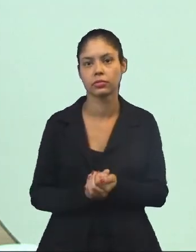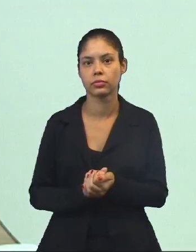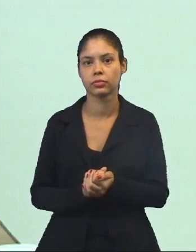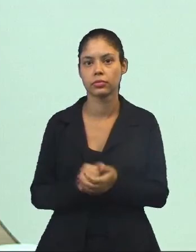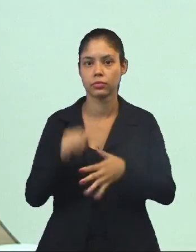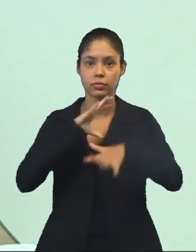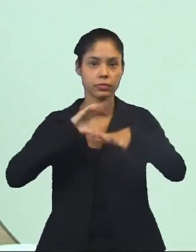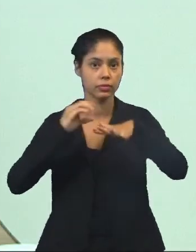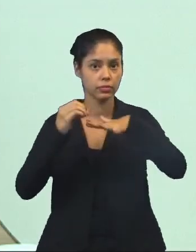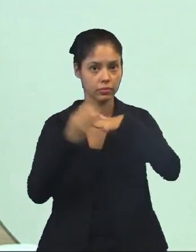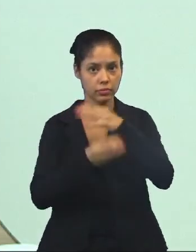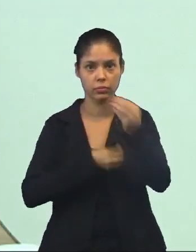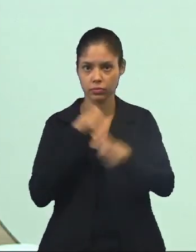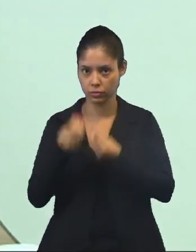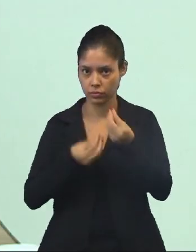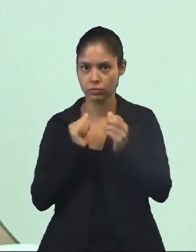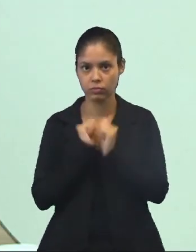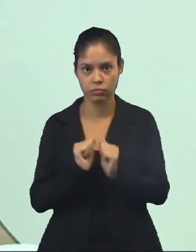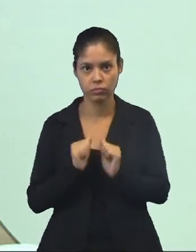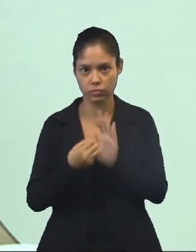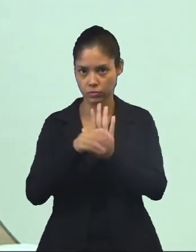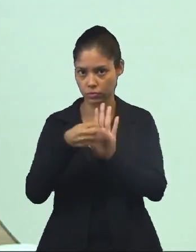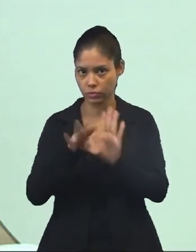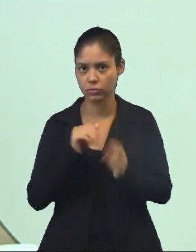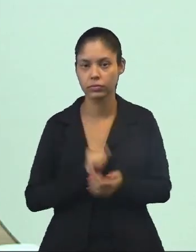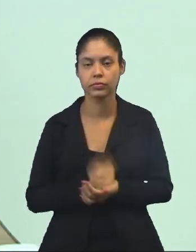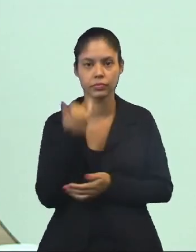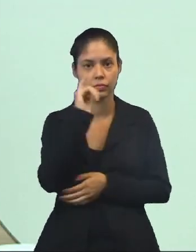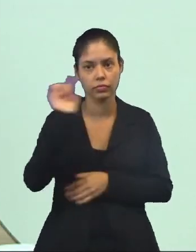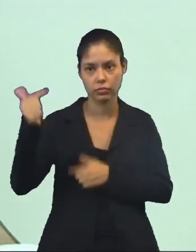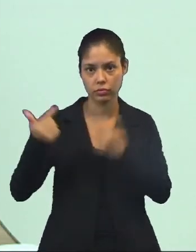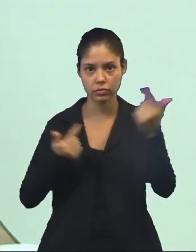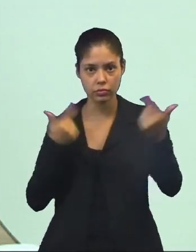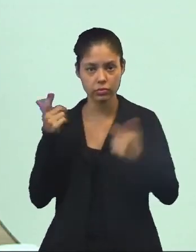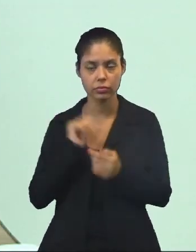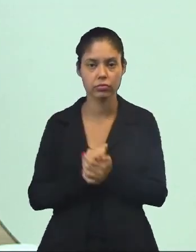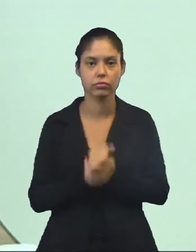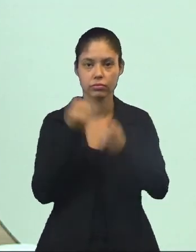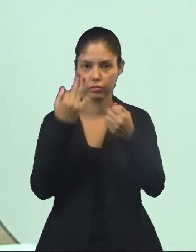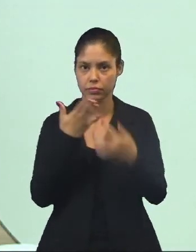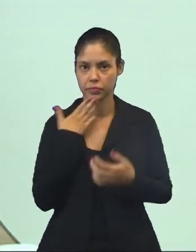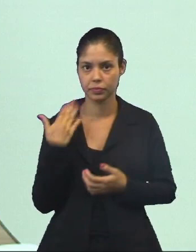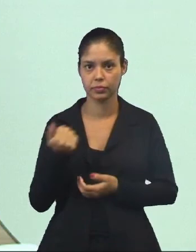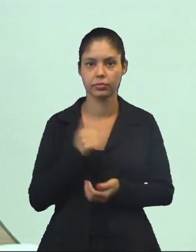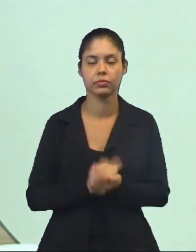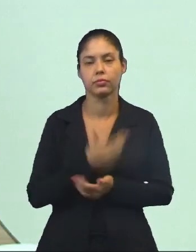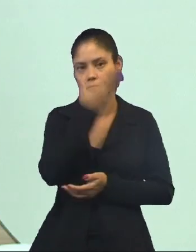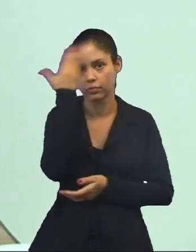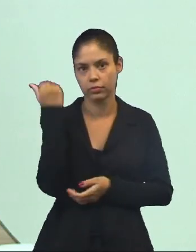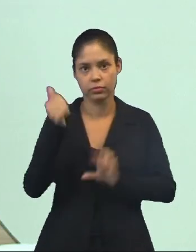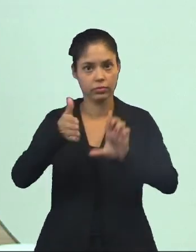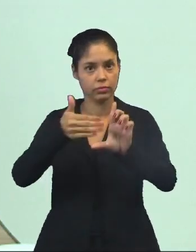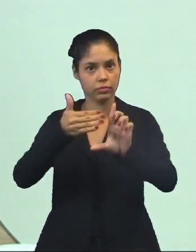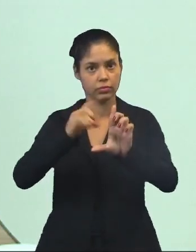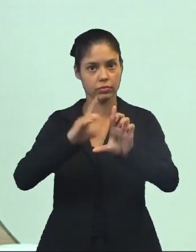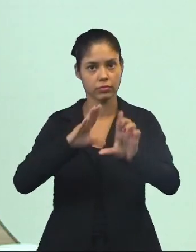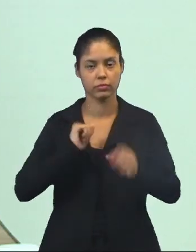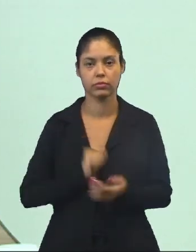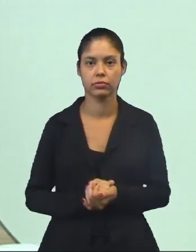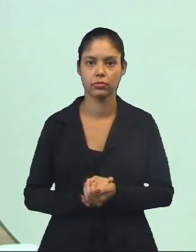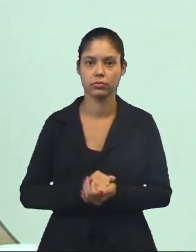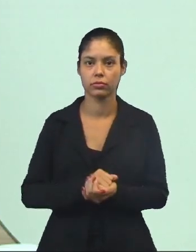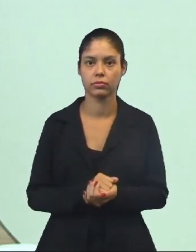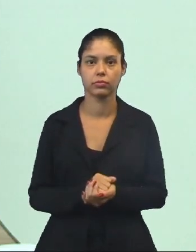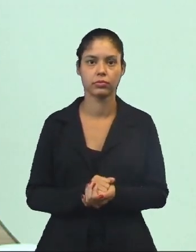essas cadeias alimentares, como pode transmitir a energia ao outro e a gente explicar um pouco mais. Mas não esqueça de acessar a plataforma